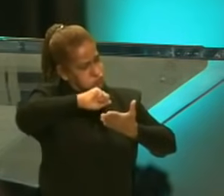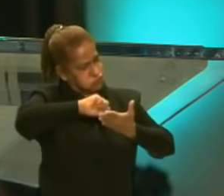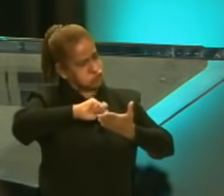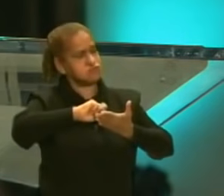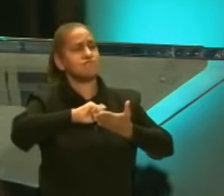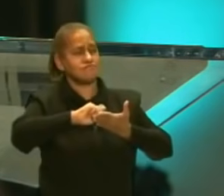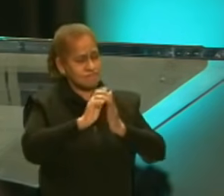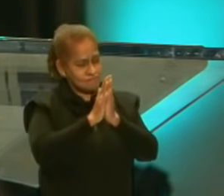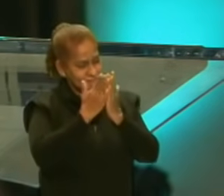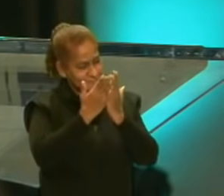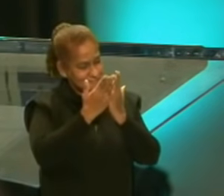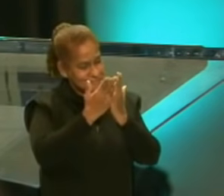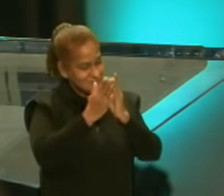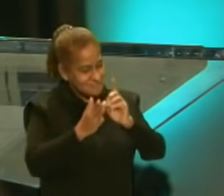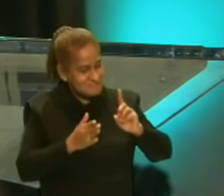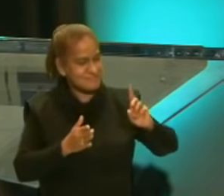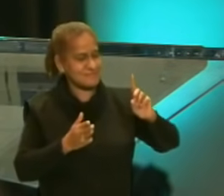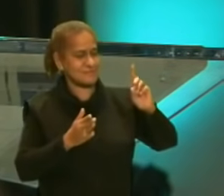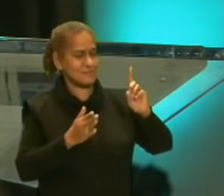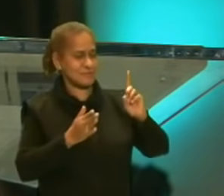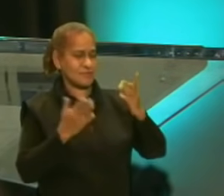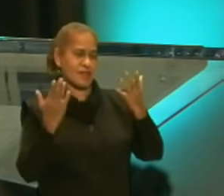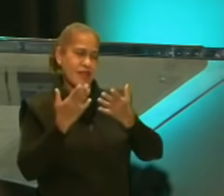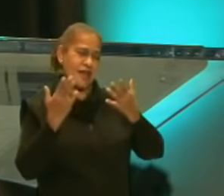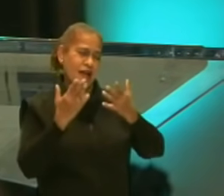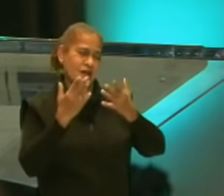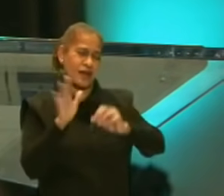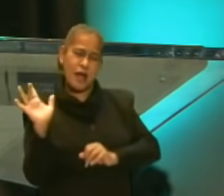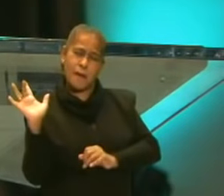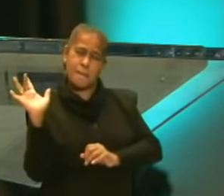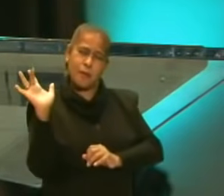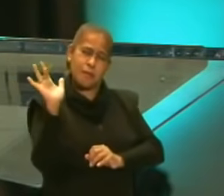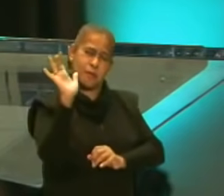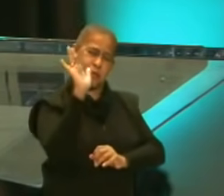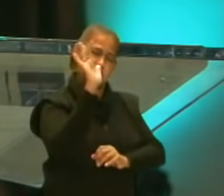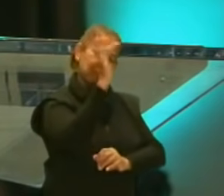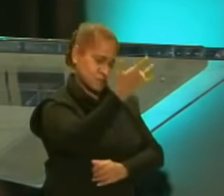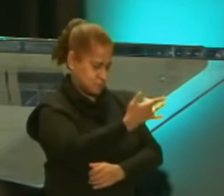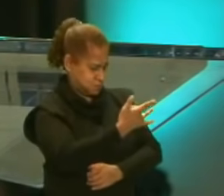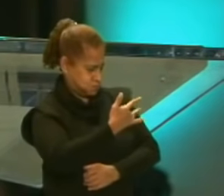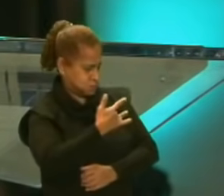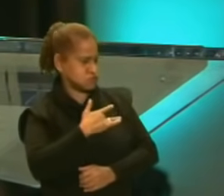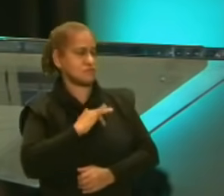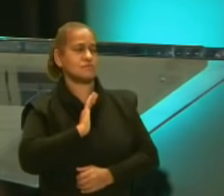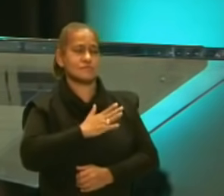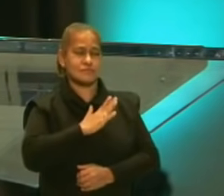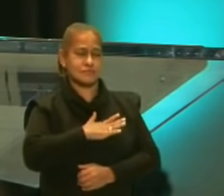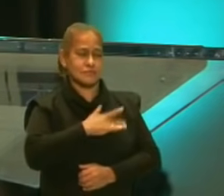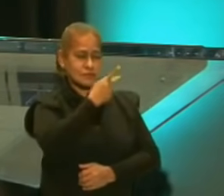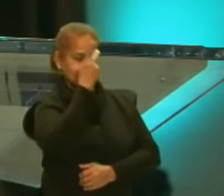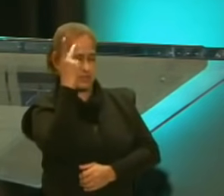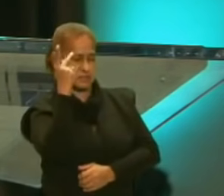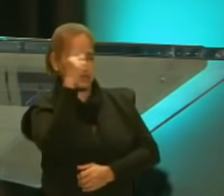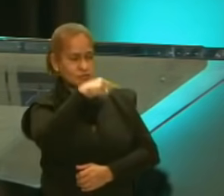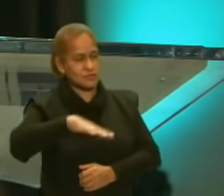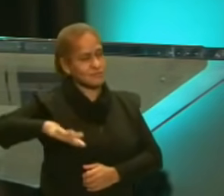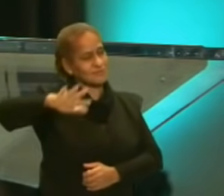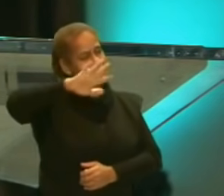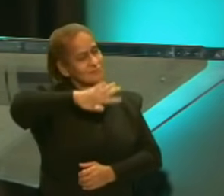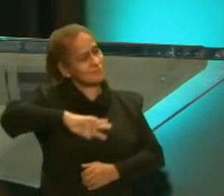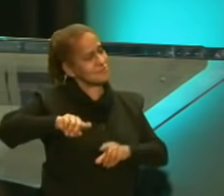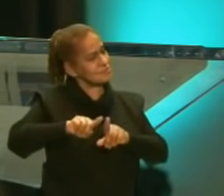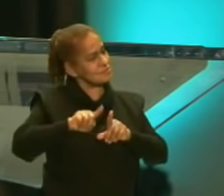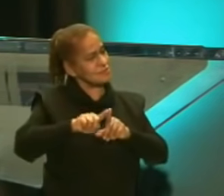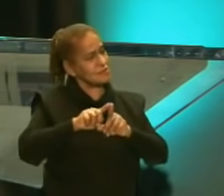nas Sagradas Escrituras, possa ser alcançado no meu coração e no coração dos nossos irmãos aqui.